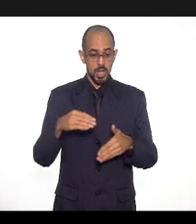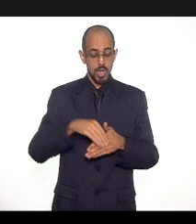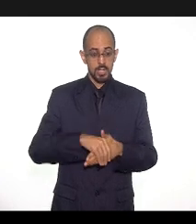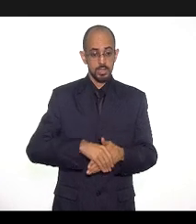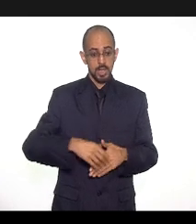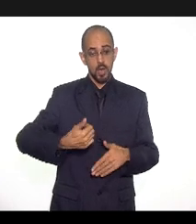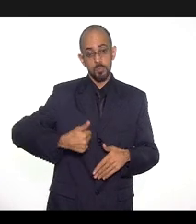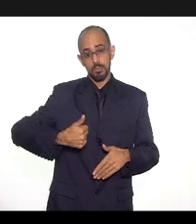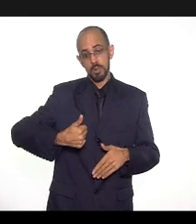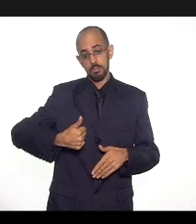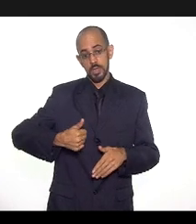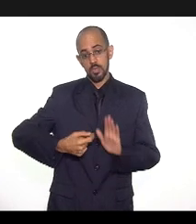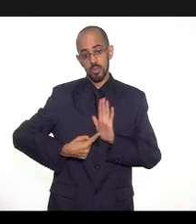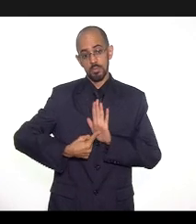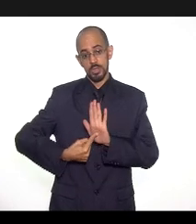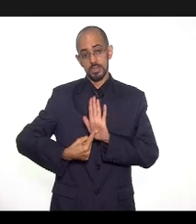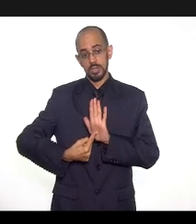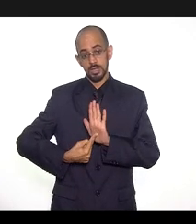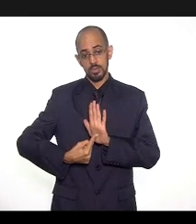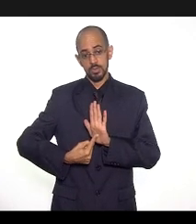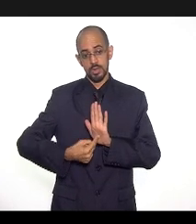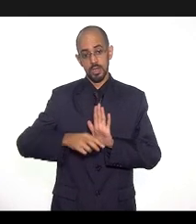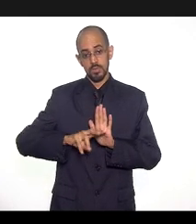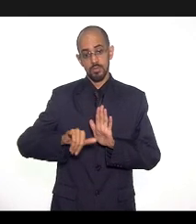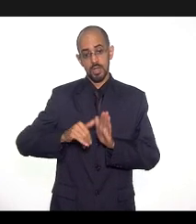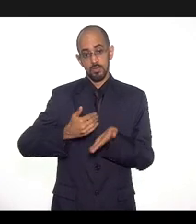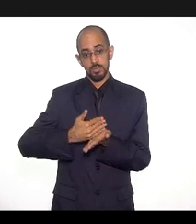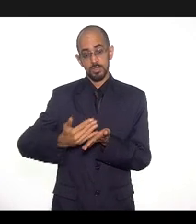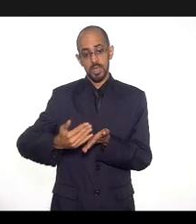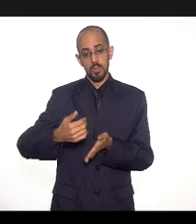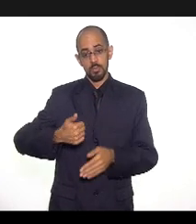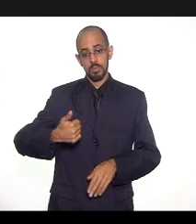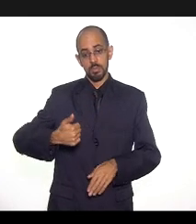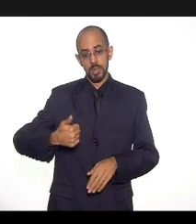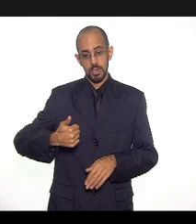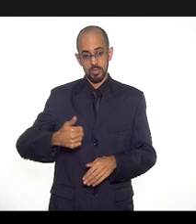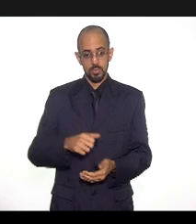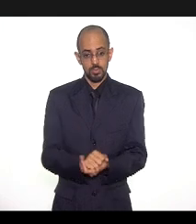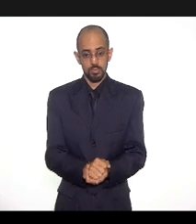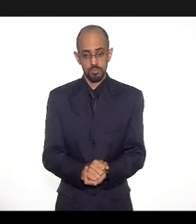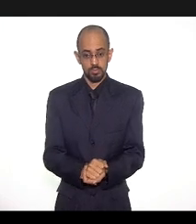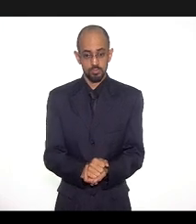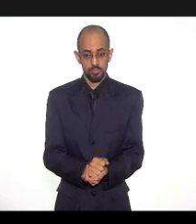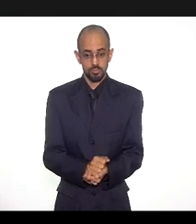primeiro apresentado. Aí vai começar a verificar. O primeiro apresentado